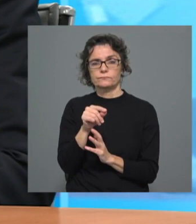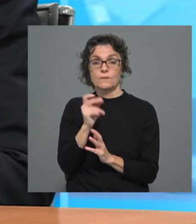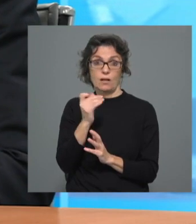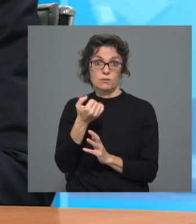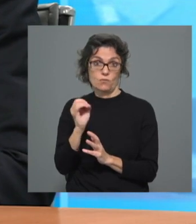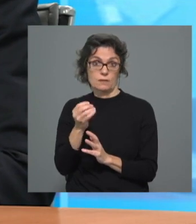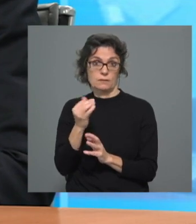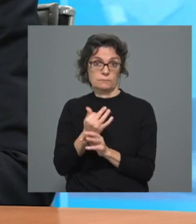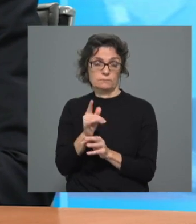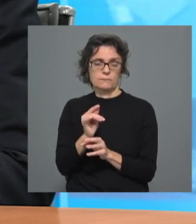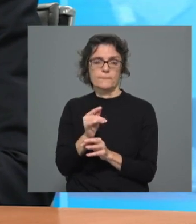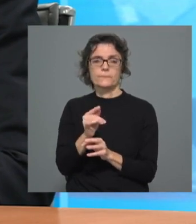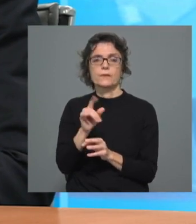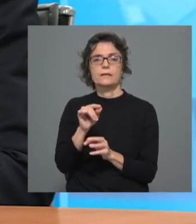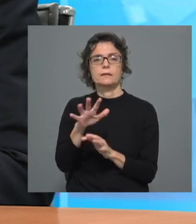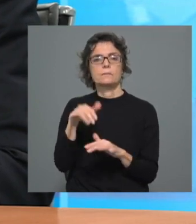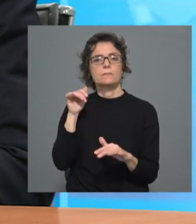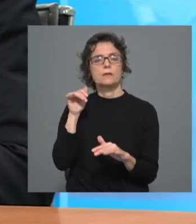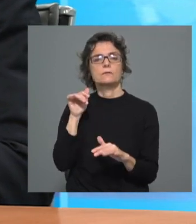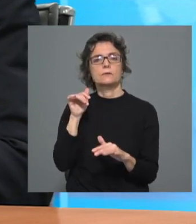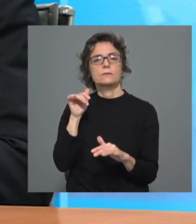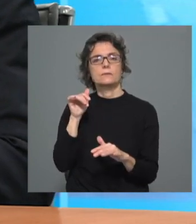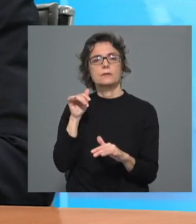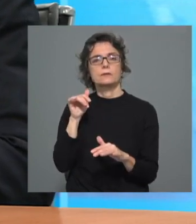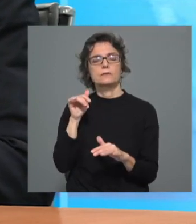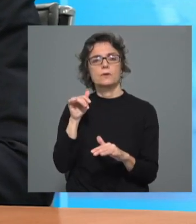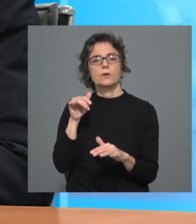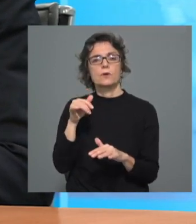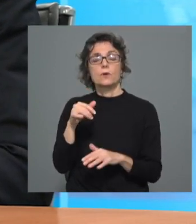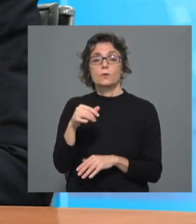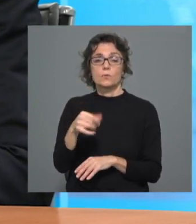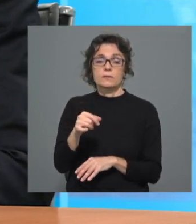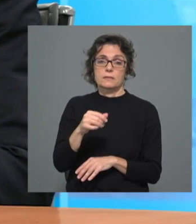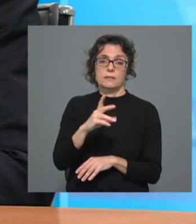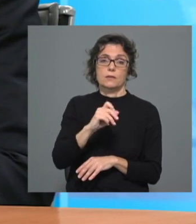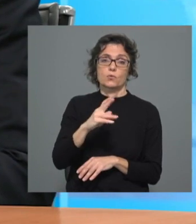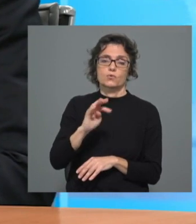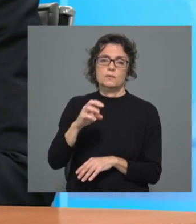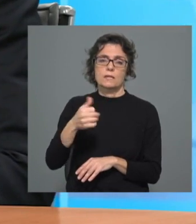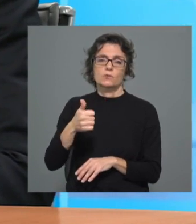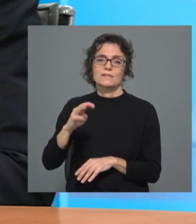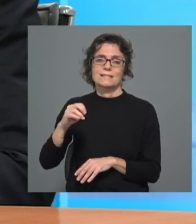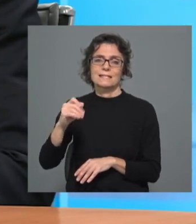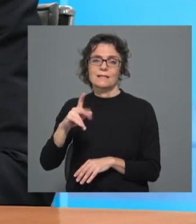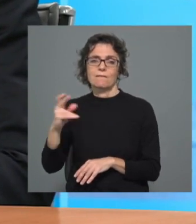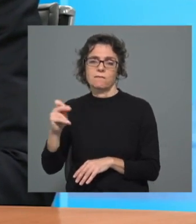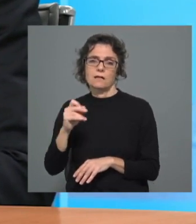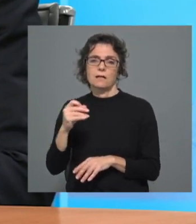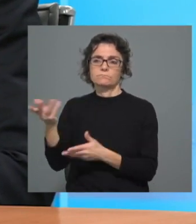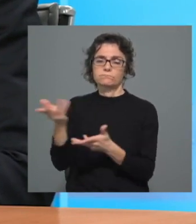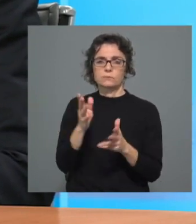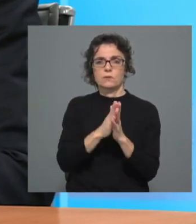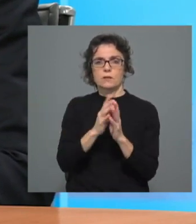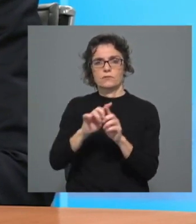o Parlamento, através do seu presidente, Augusto Santos Silva, convidou as religiões a colaborar